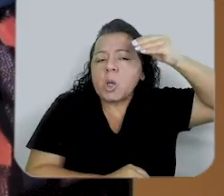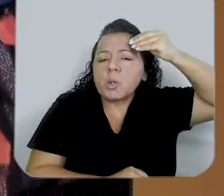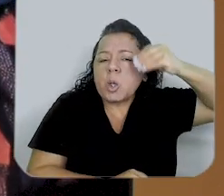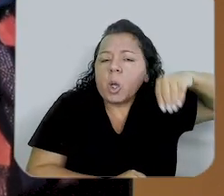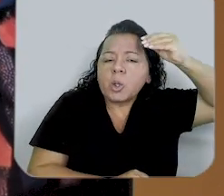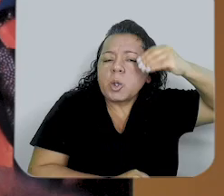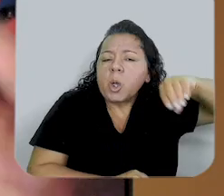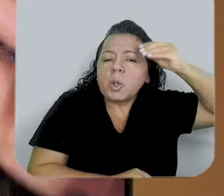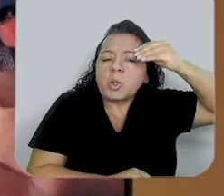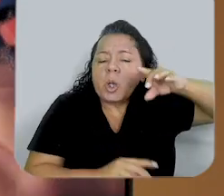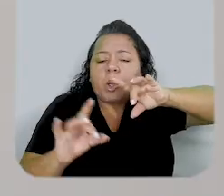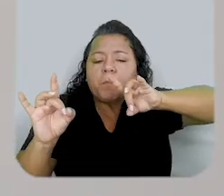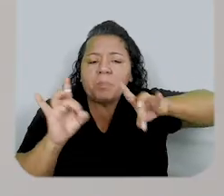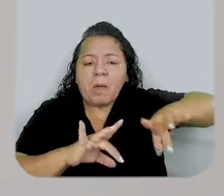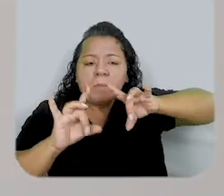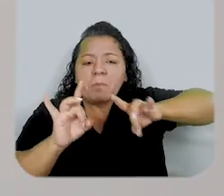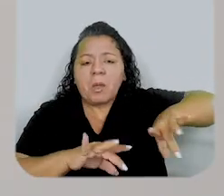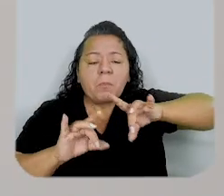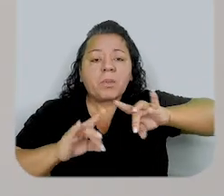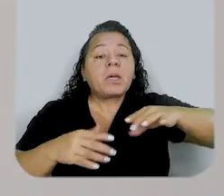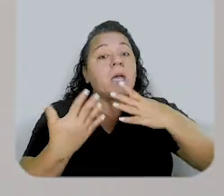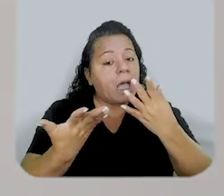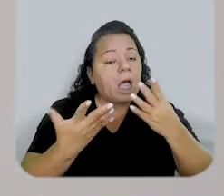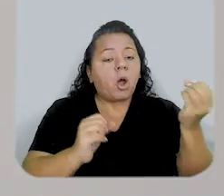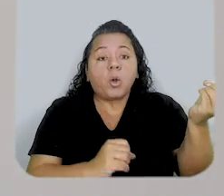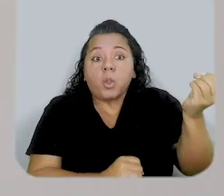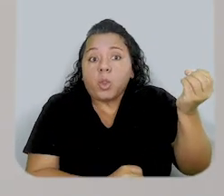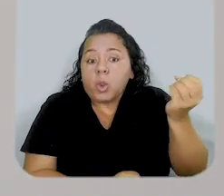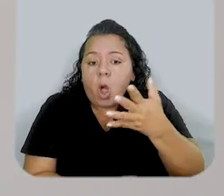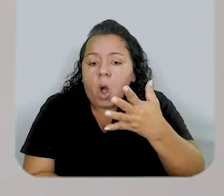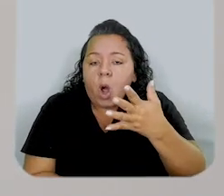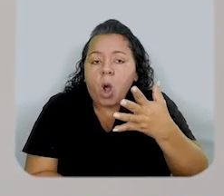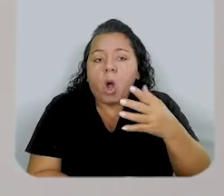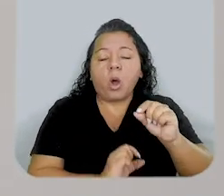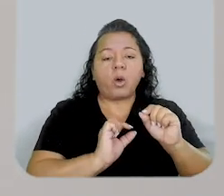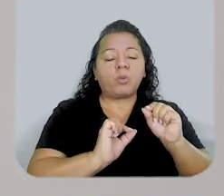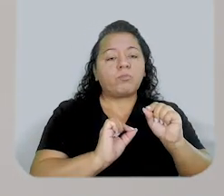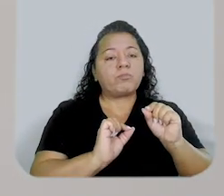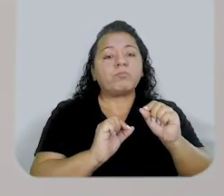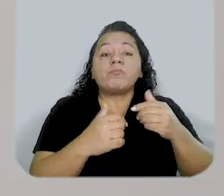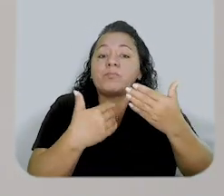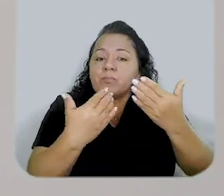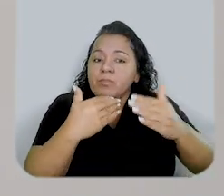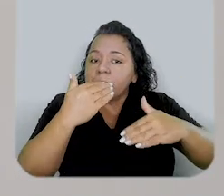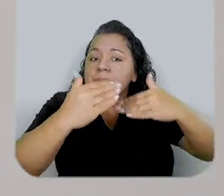indígena. Então, é uma reconstrução. Ela não é